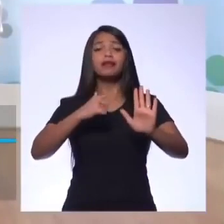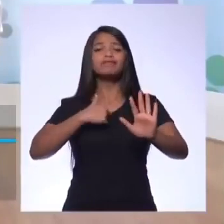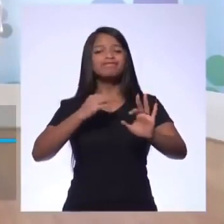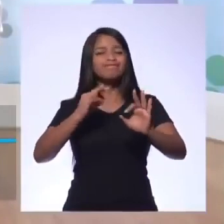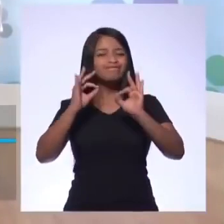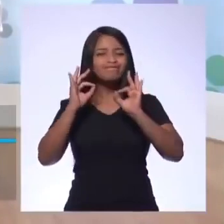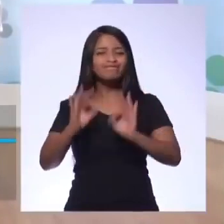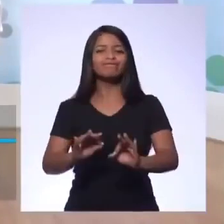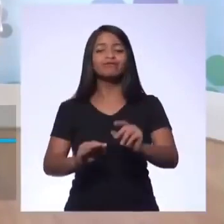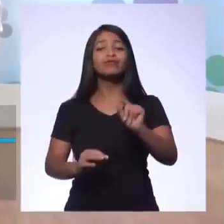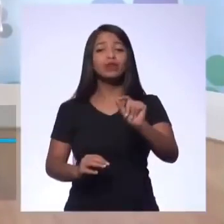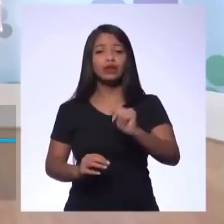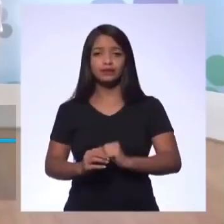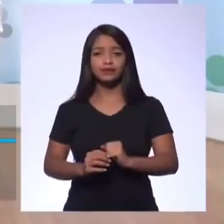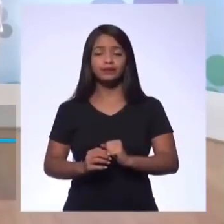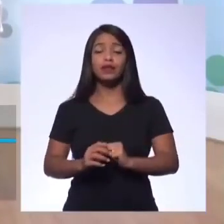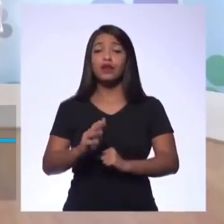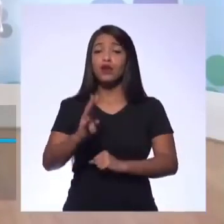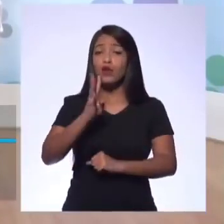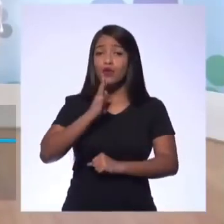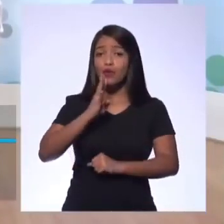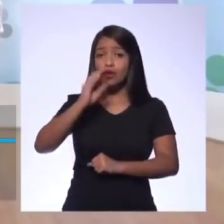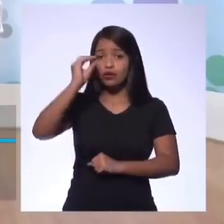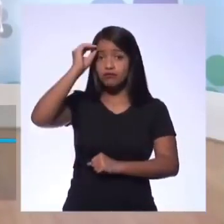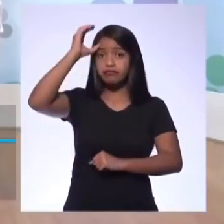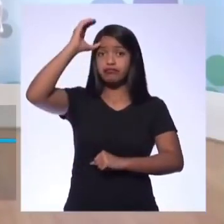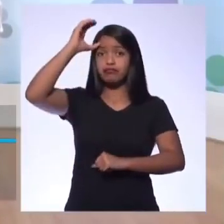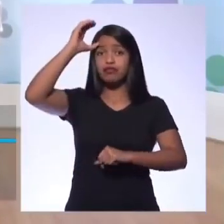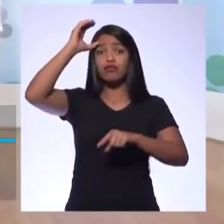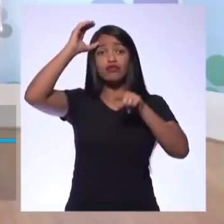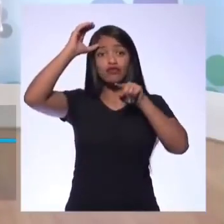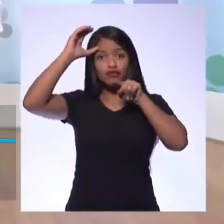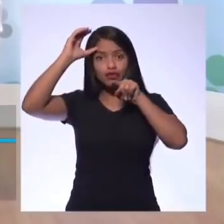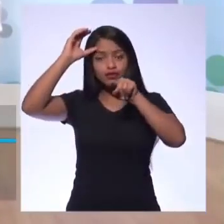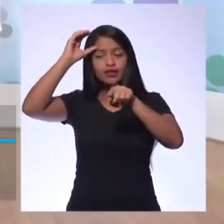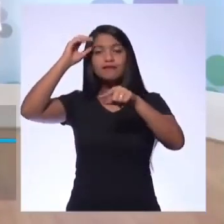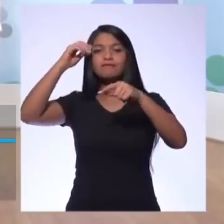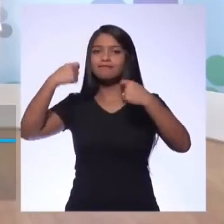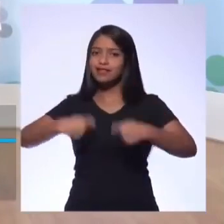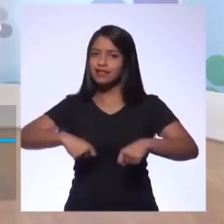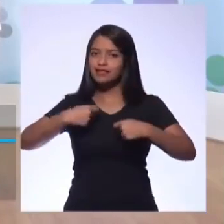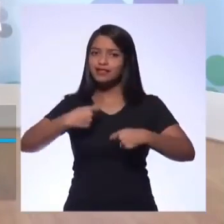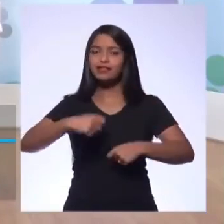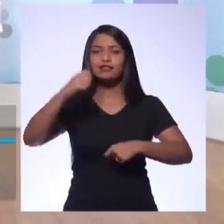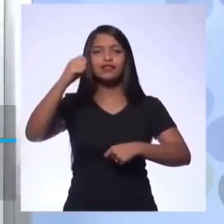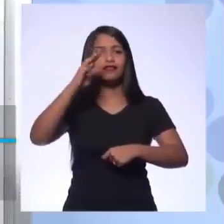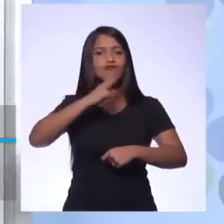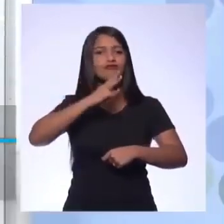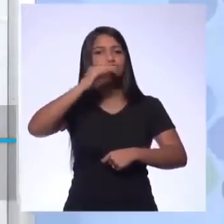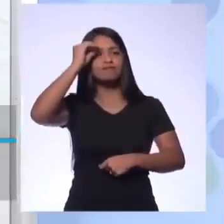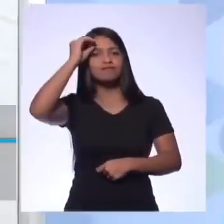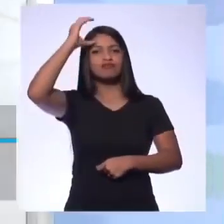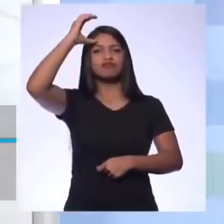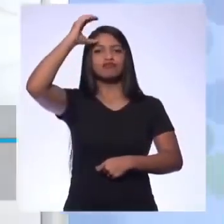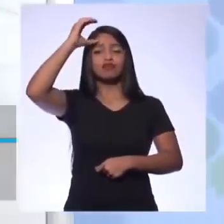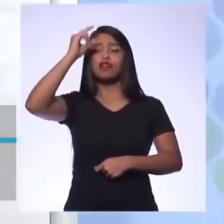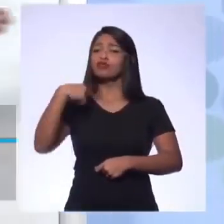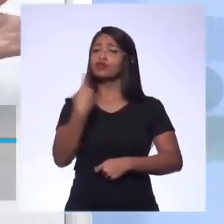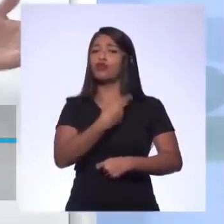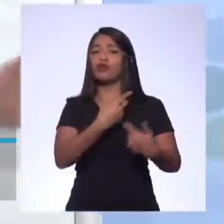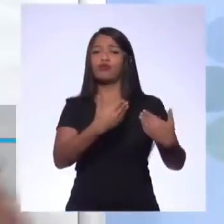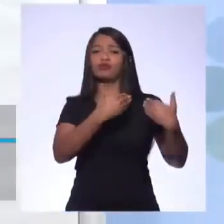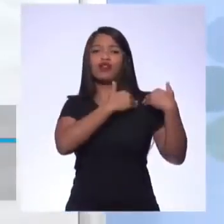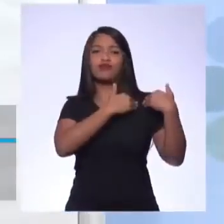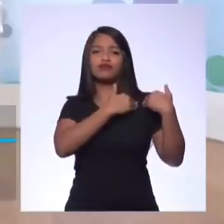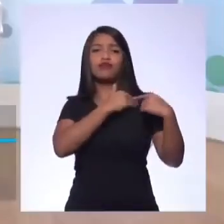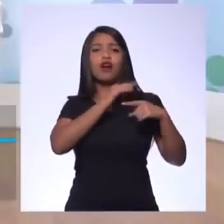certeza, o conhecimento ele tem que chegar até você. Isso a gente tem que fazer. É responsabilidade nossa. E eu e